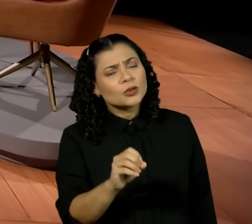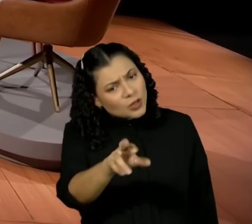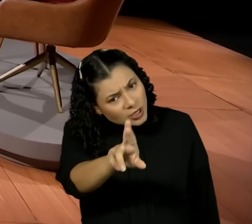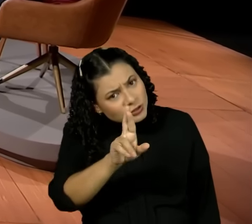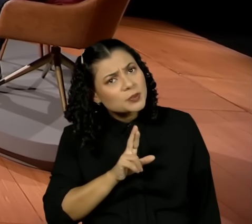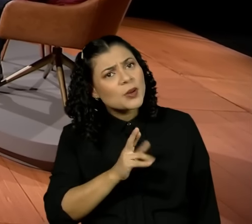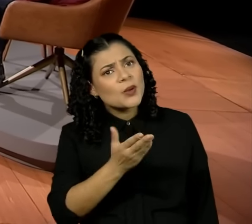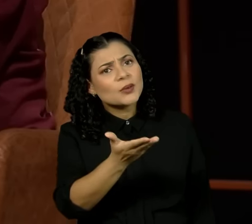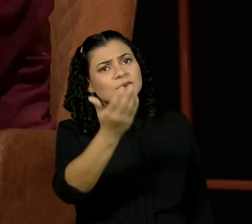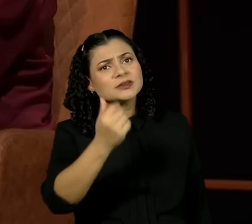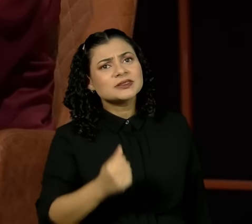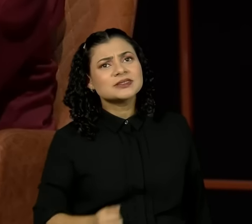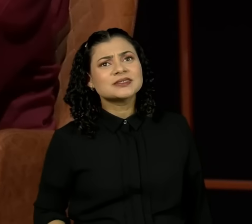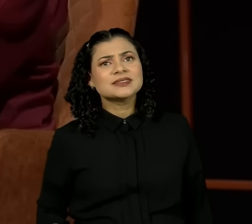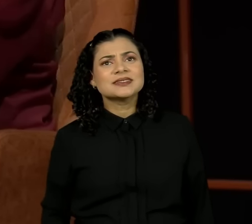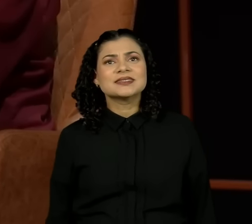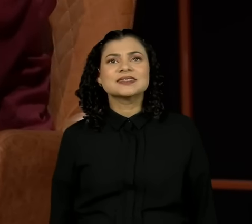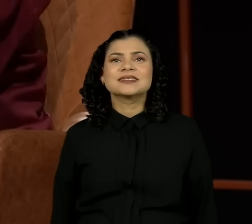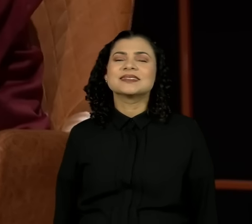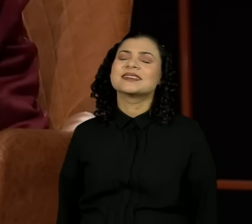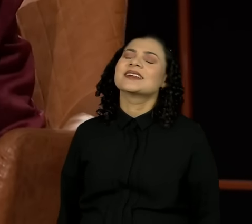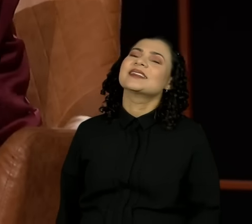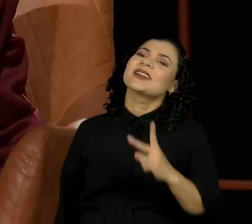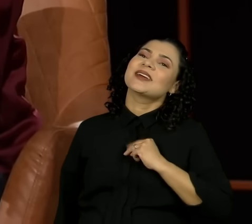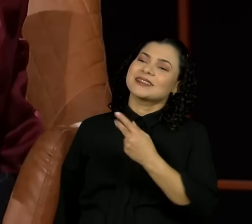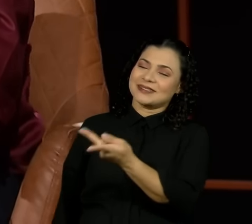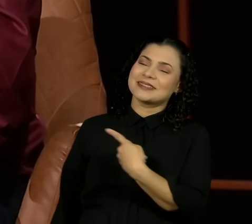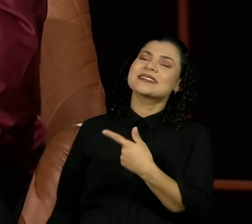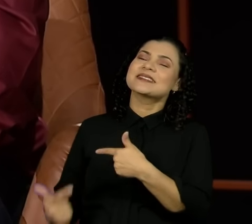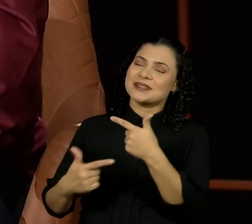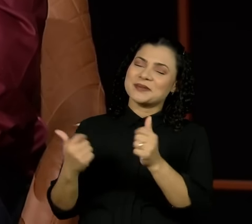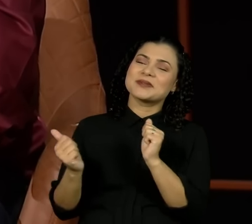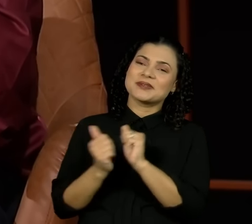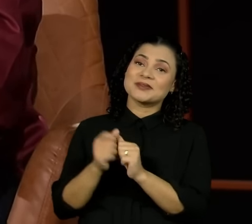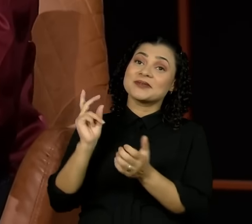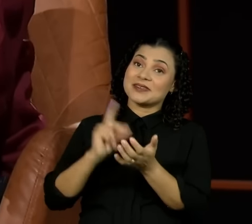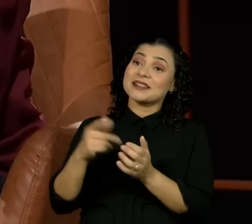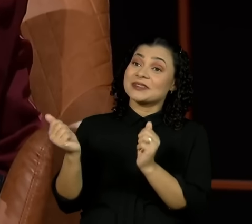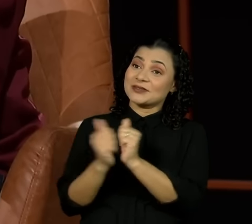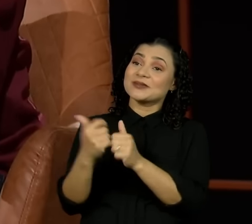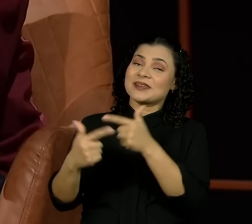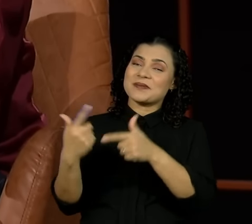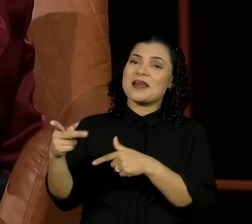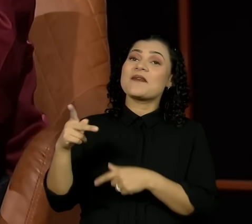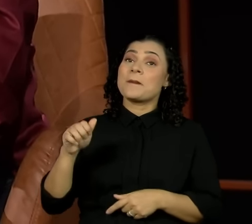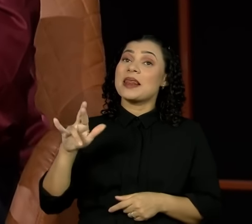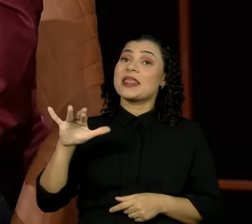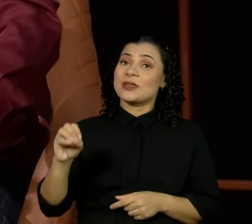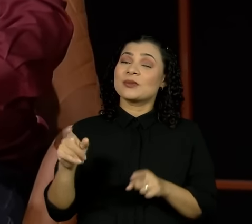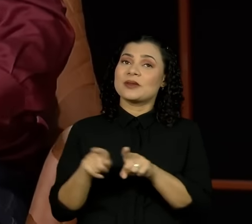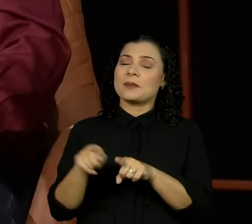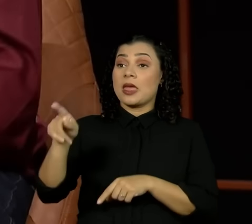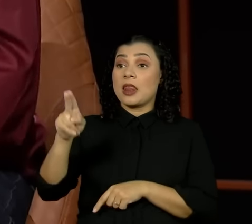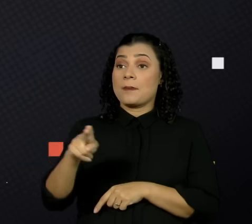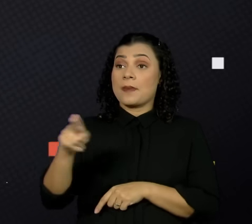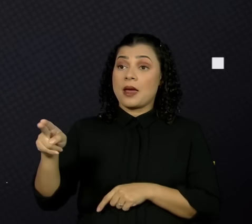bufão. Então nós estivemos no palco juntos. Ele também trabalhava com o Plínio. Ele fazia o padre e eu fazia um